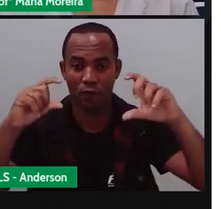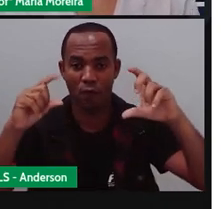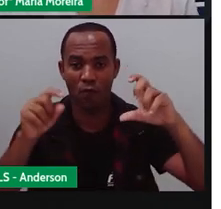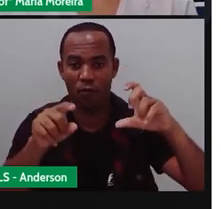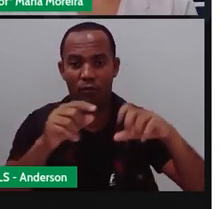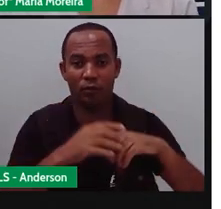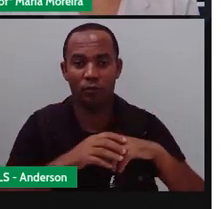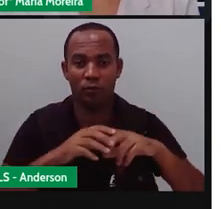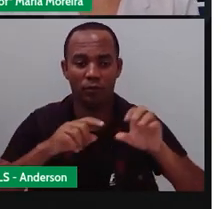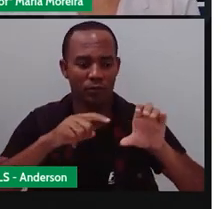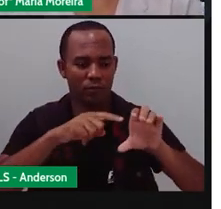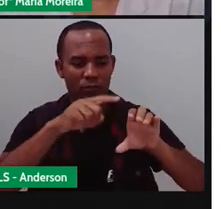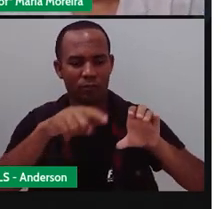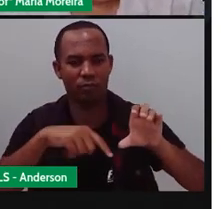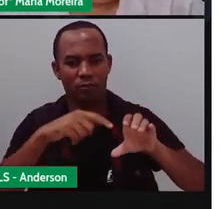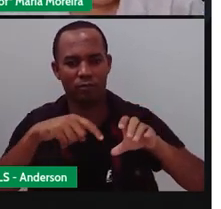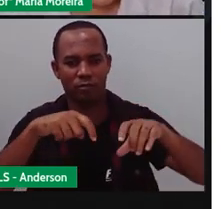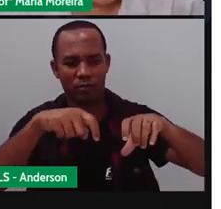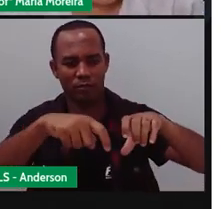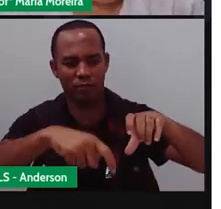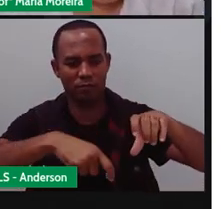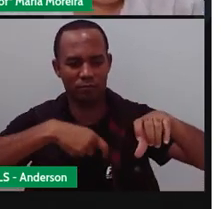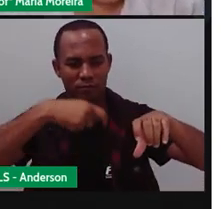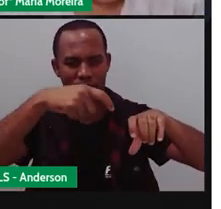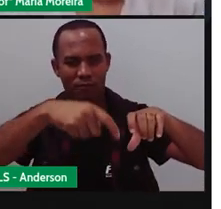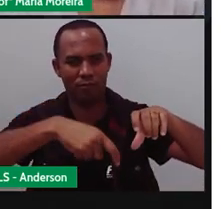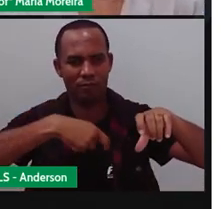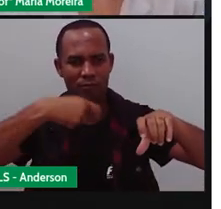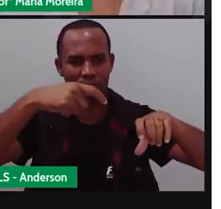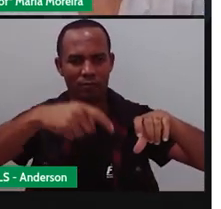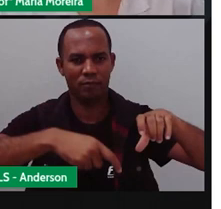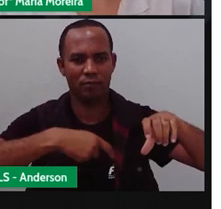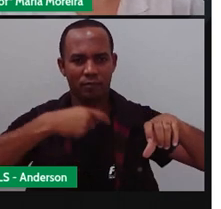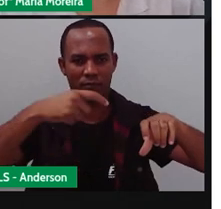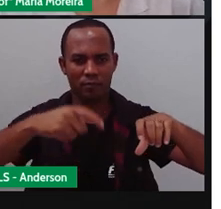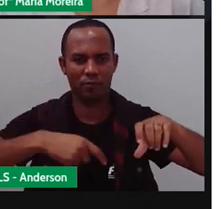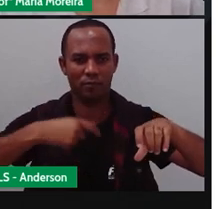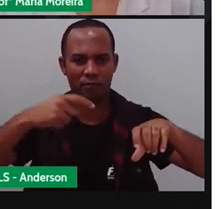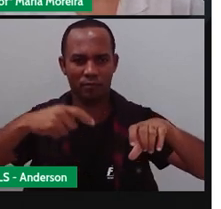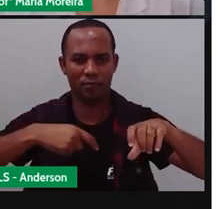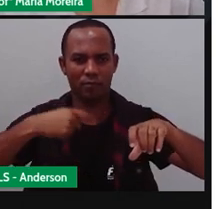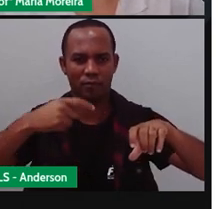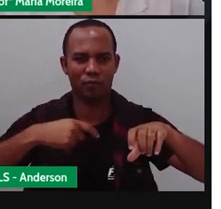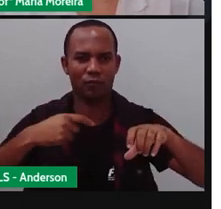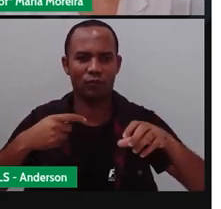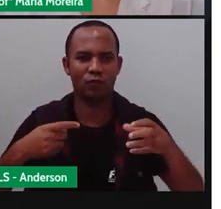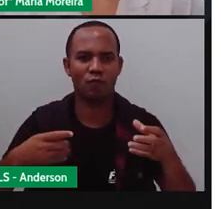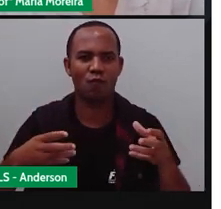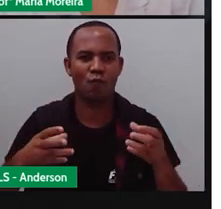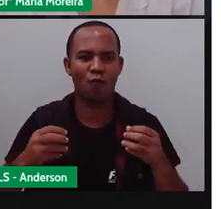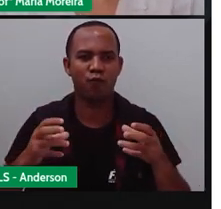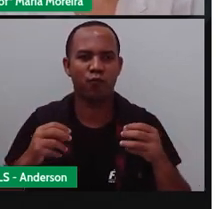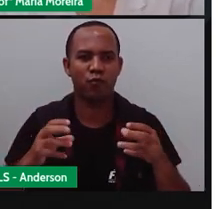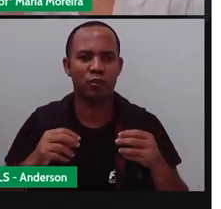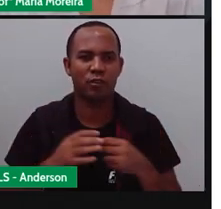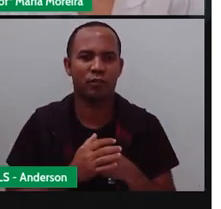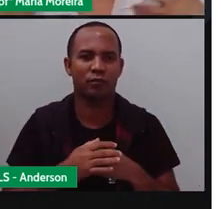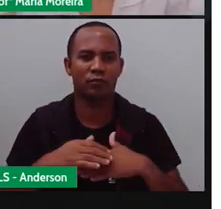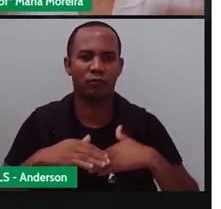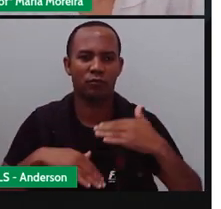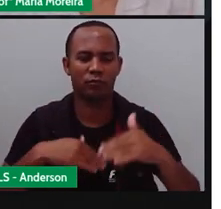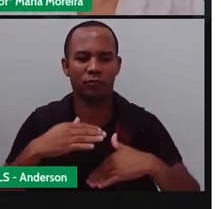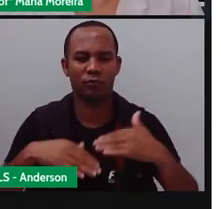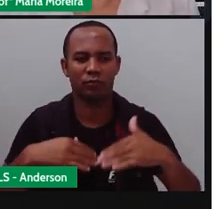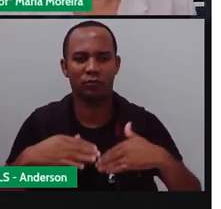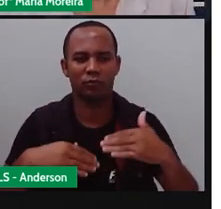essa esses discos aqui eles vão passando Se você olhar aqui ó tá vendo e vai deixando a terra o que fofinha vai passando e vai